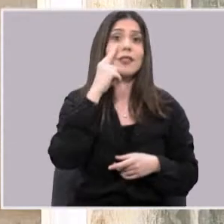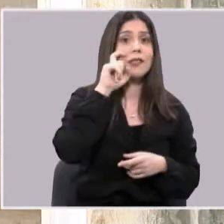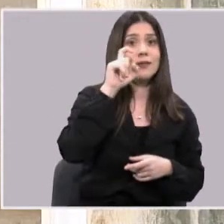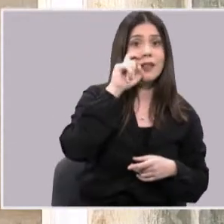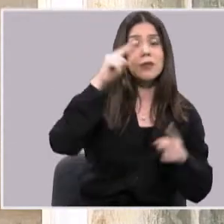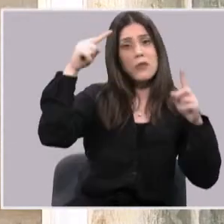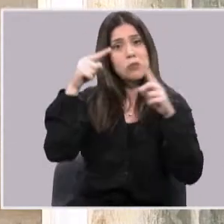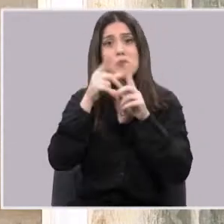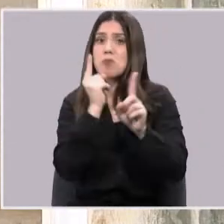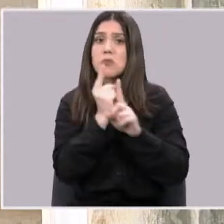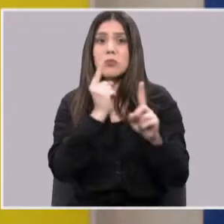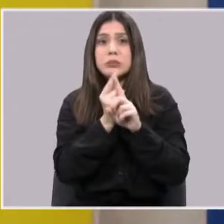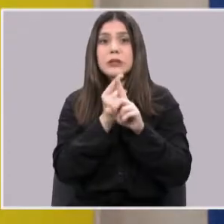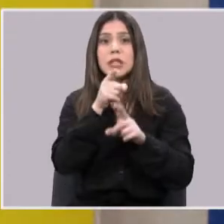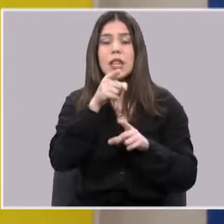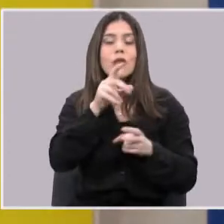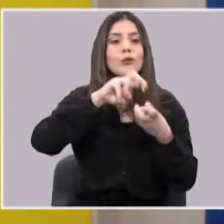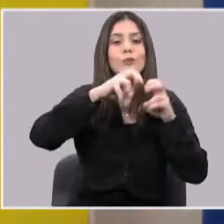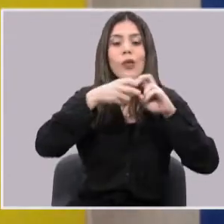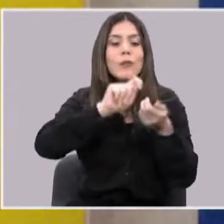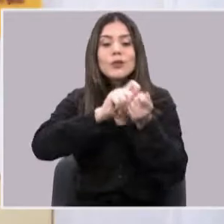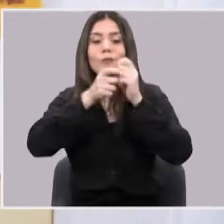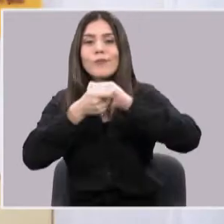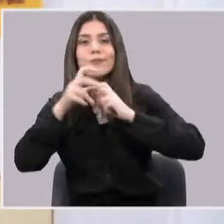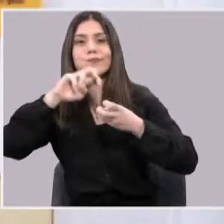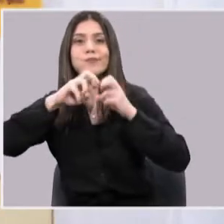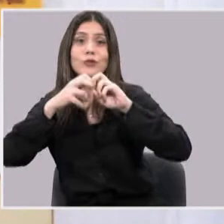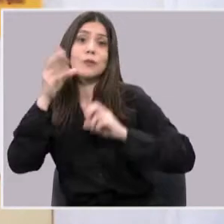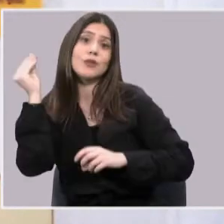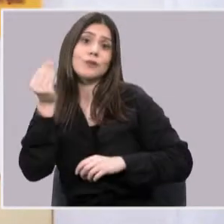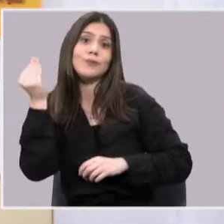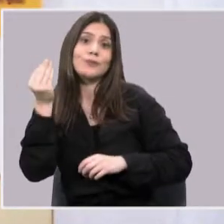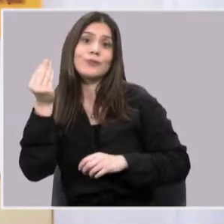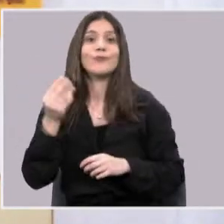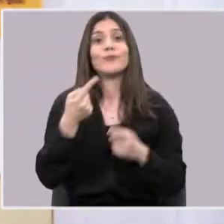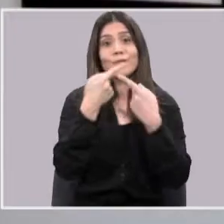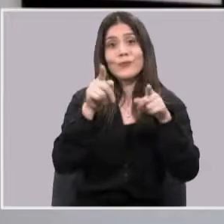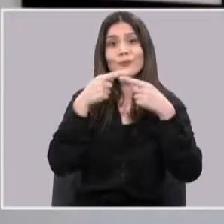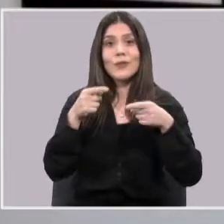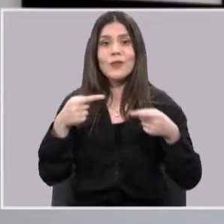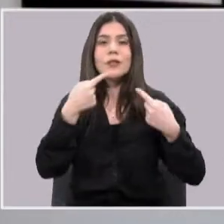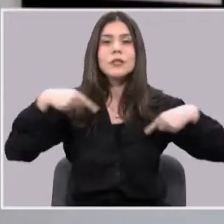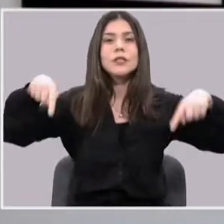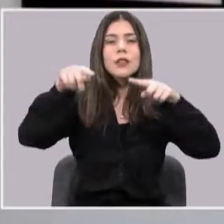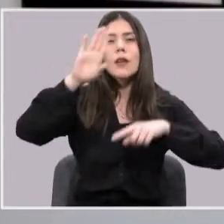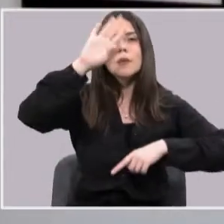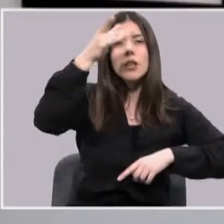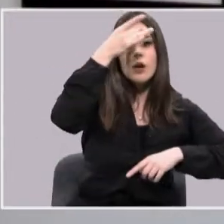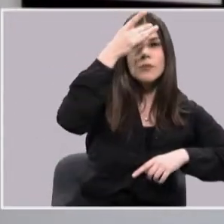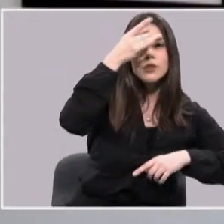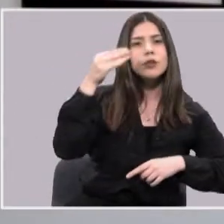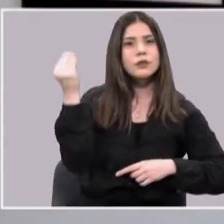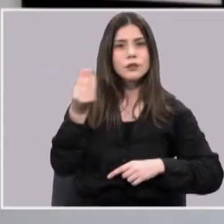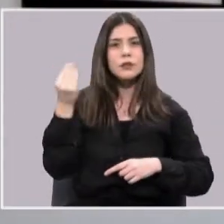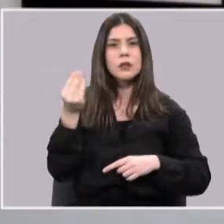mas o objetivo é comum: encontrar soluções para os problemas dos jovens. Nós temos várias reuniões para saber a opinião